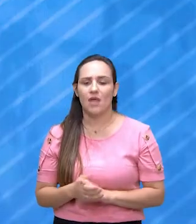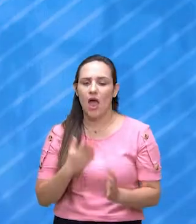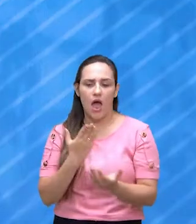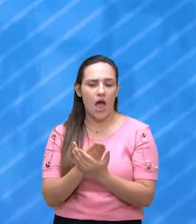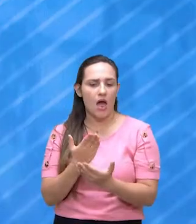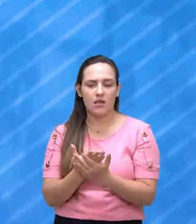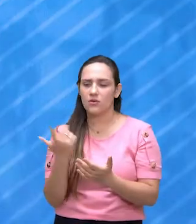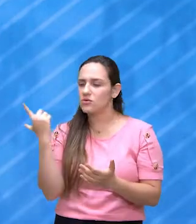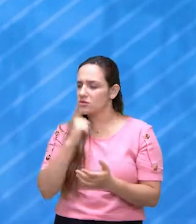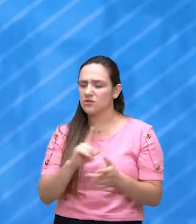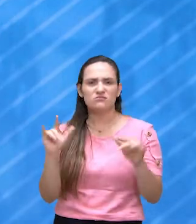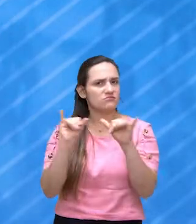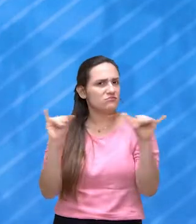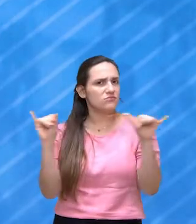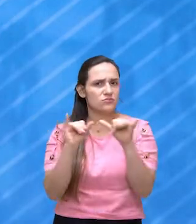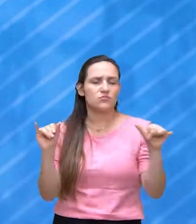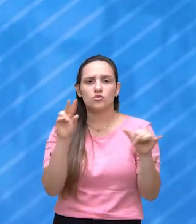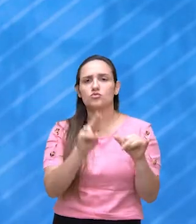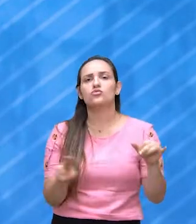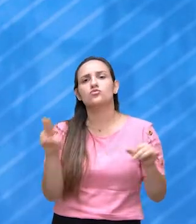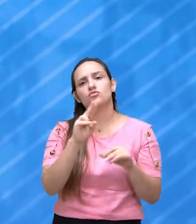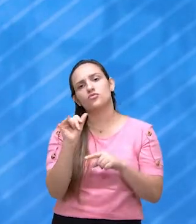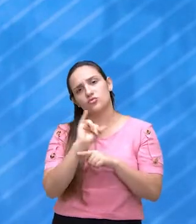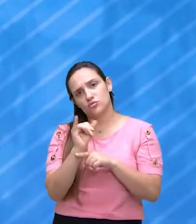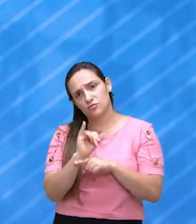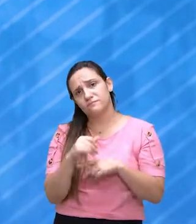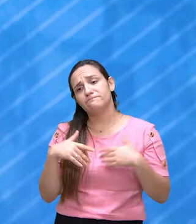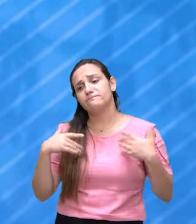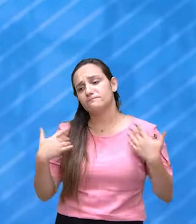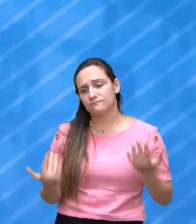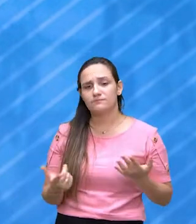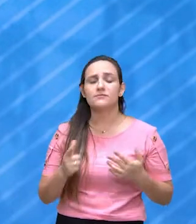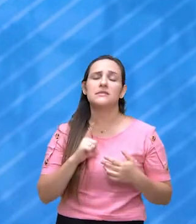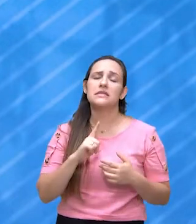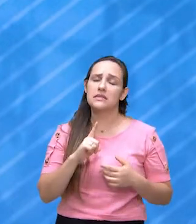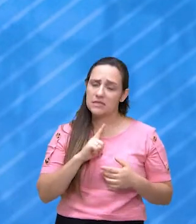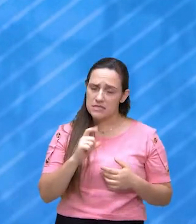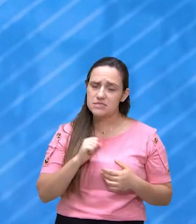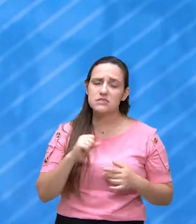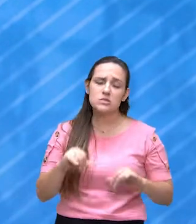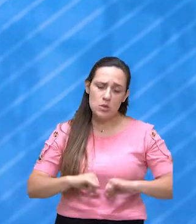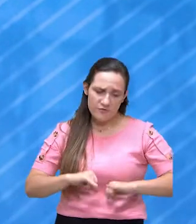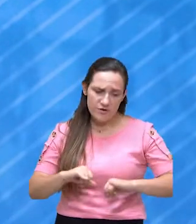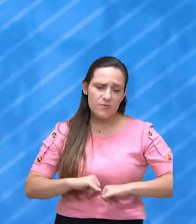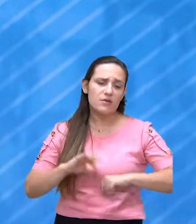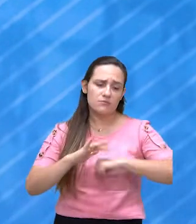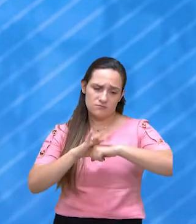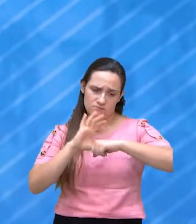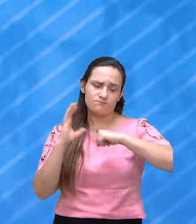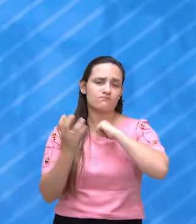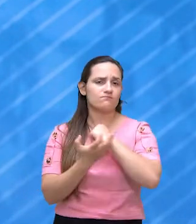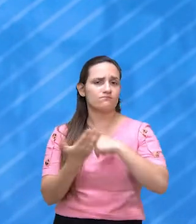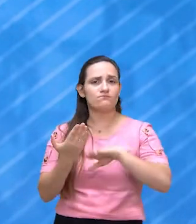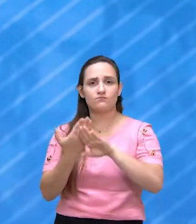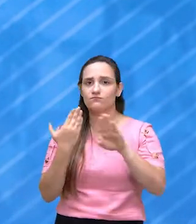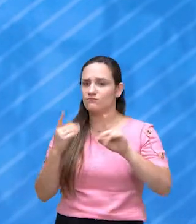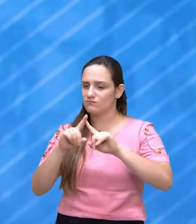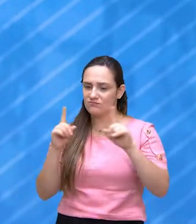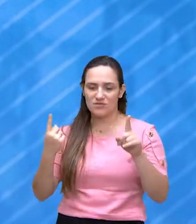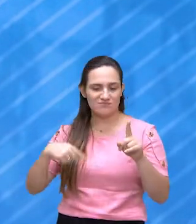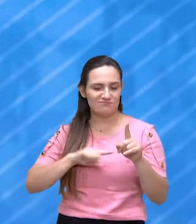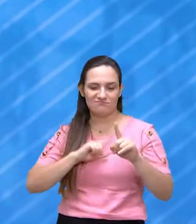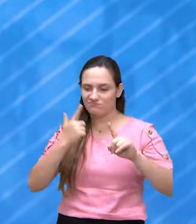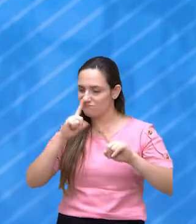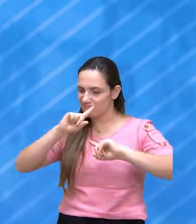a aula pode ser transmitida para todo mundo através do YouTube Então realmente a pandemia nós sofremos demais com esse distanciamento O